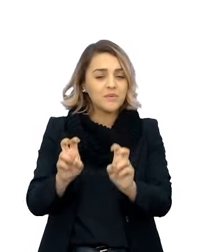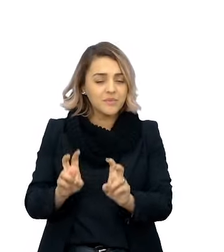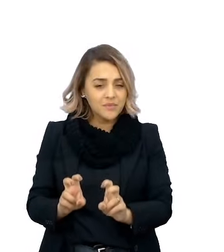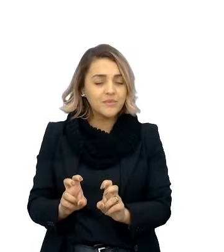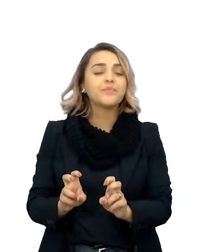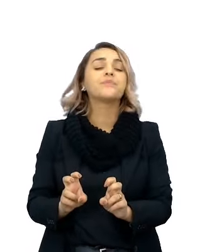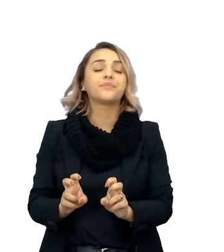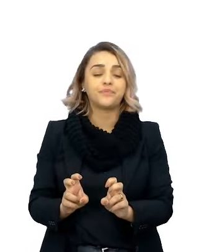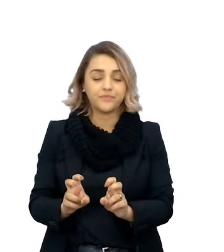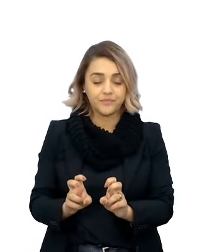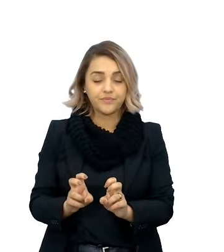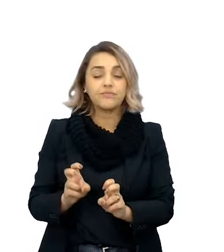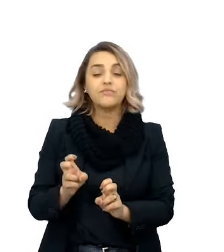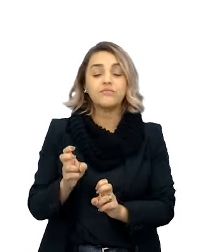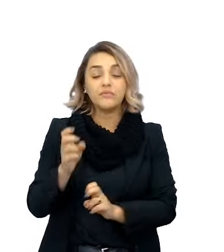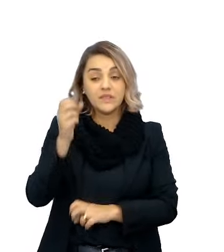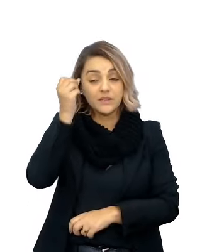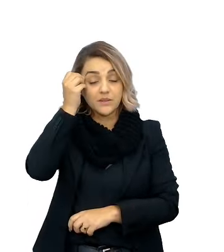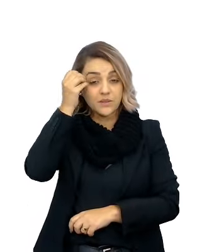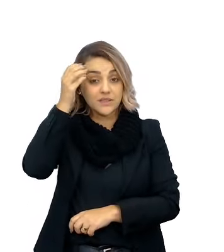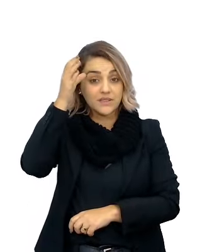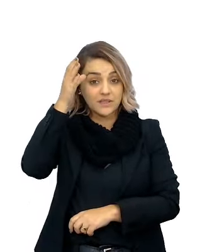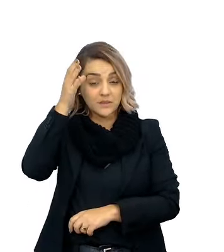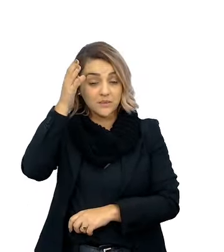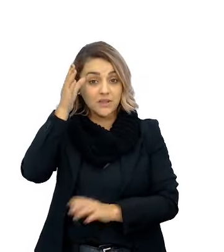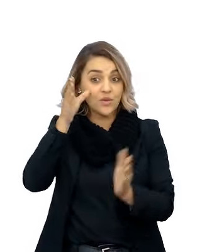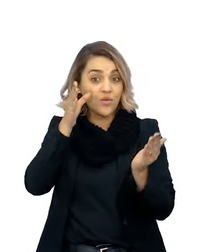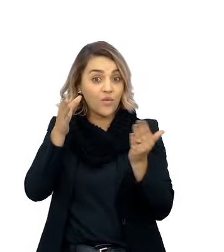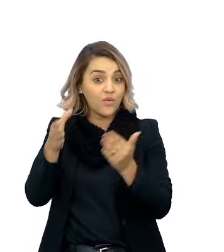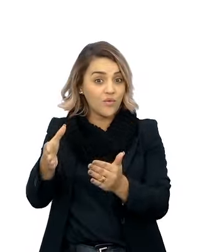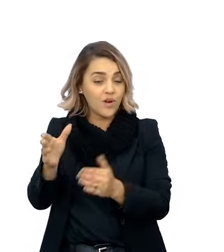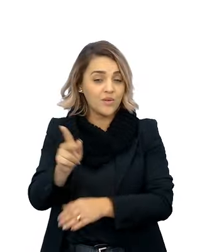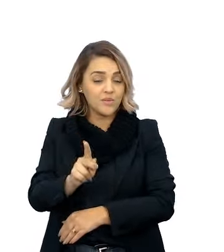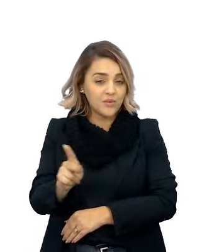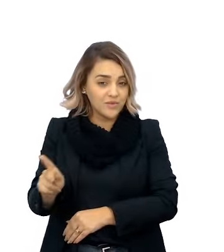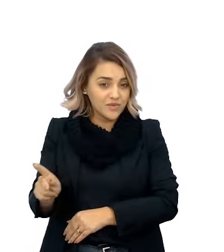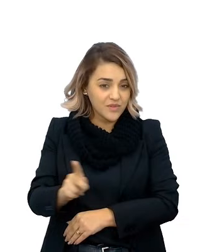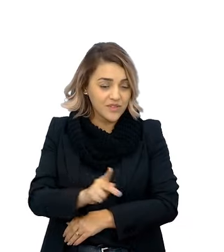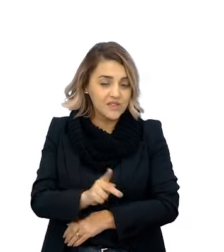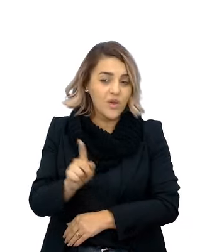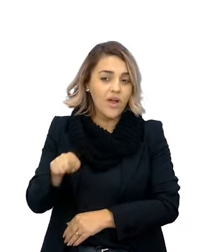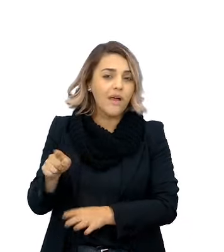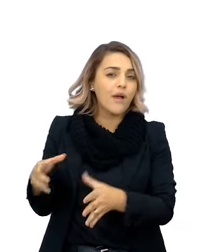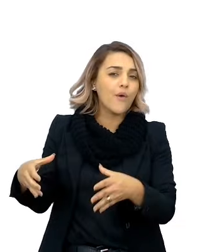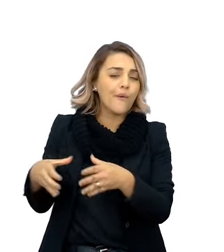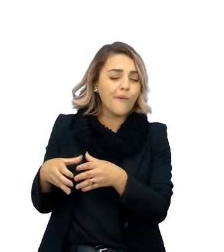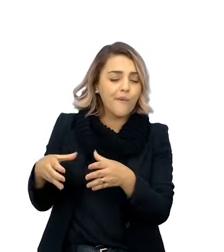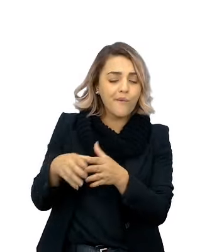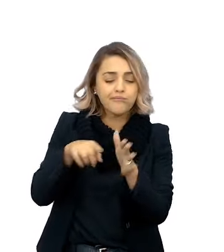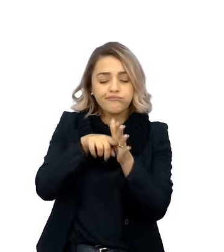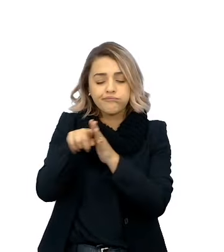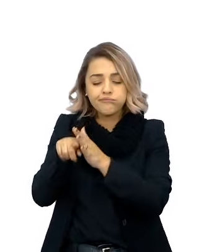especializados dos professores, né? Ele e uma equipe fez todo um trabalho, né, olhando, né, para esses